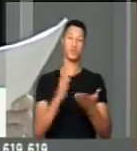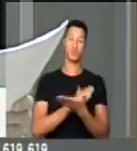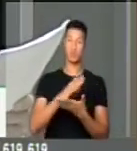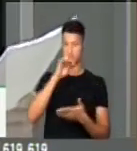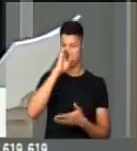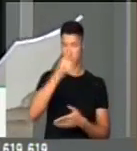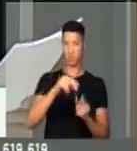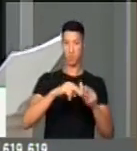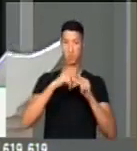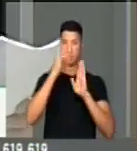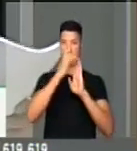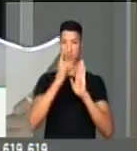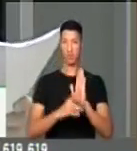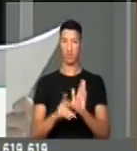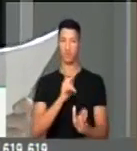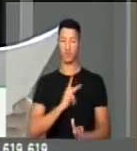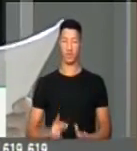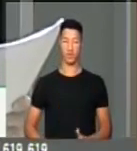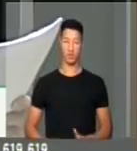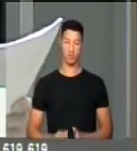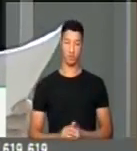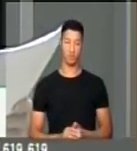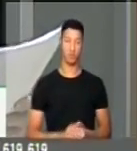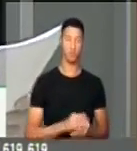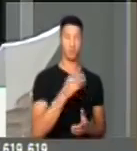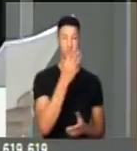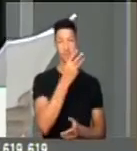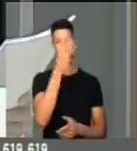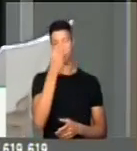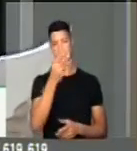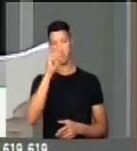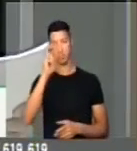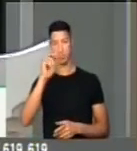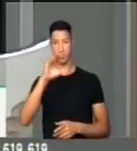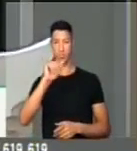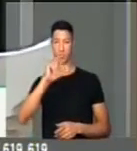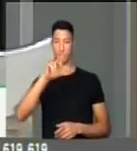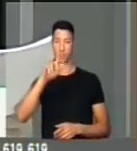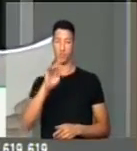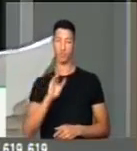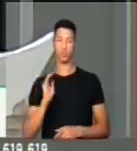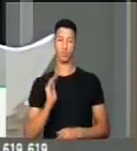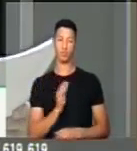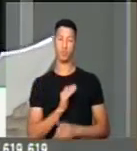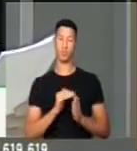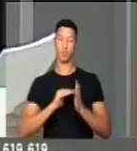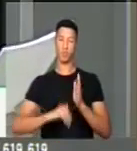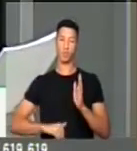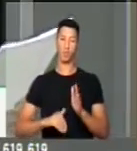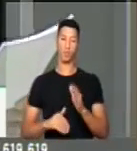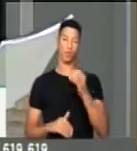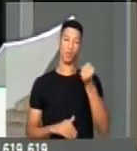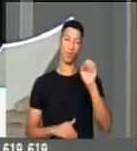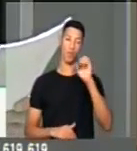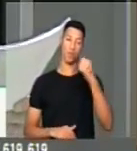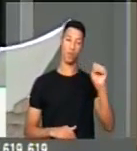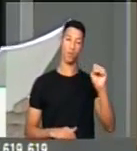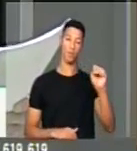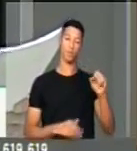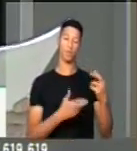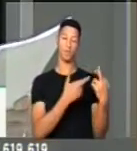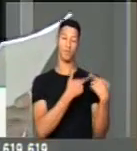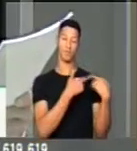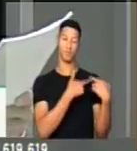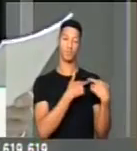determinado pelo decreto presidencial. 335 cargos em comissão foram extintos. 88